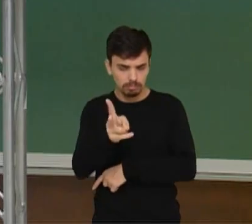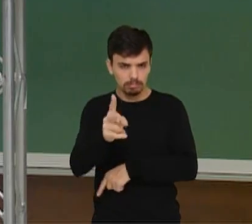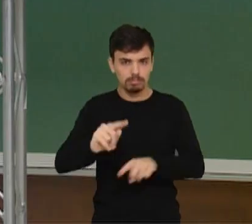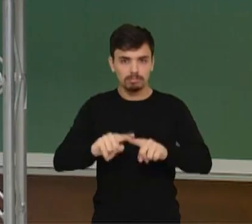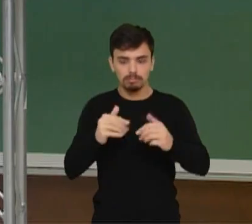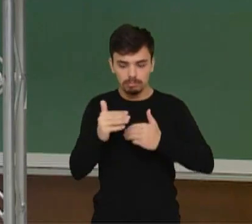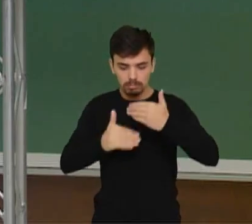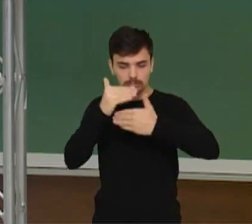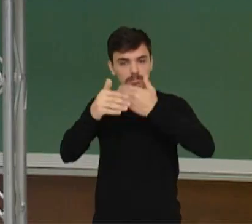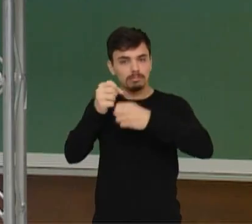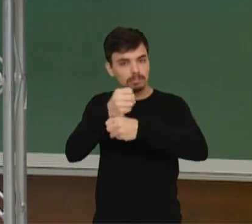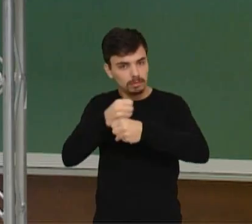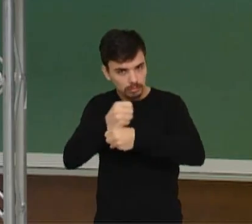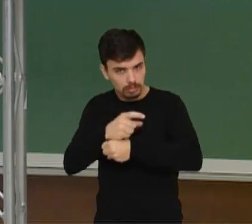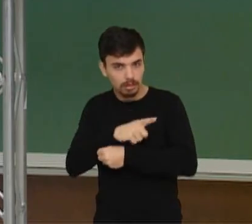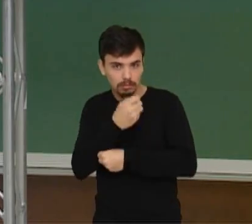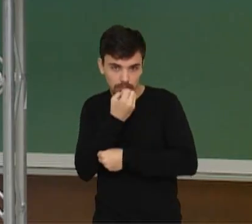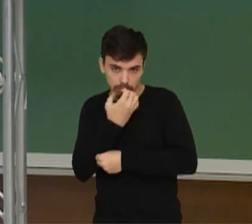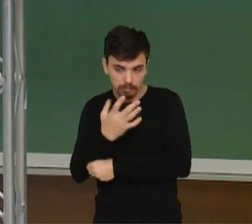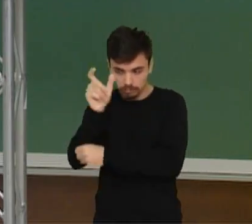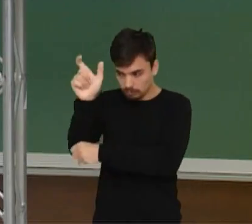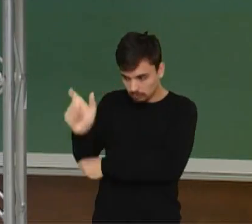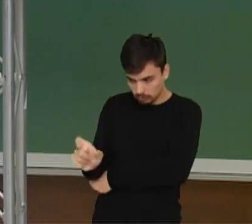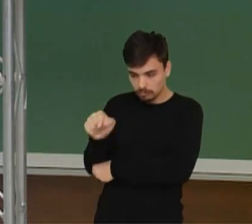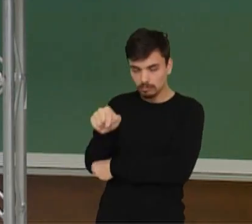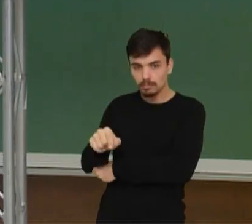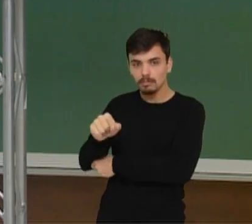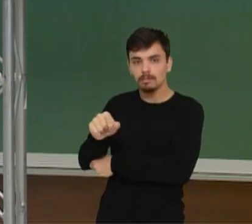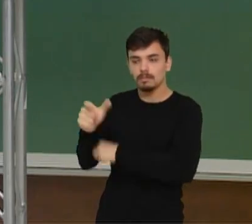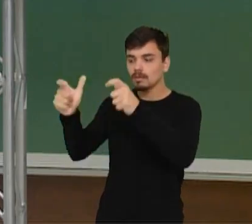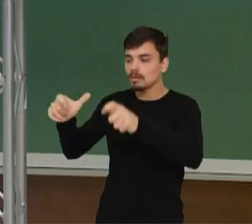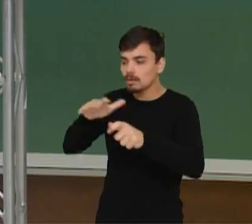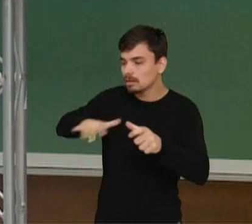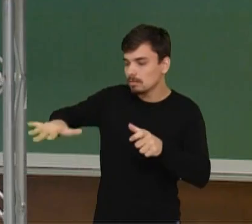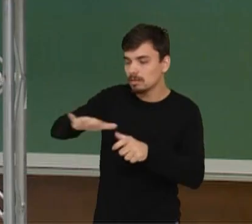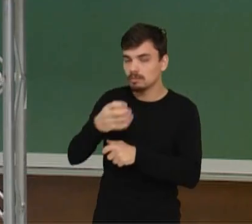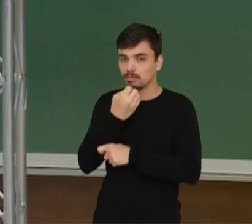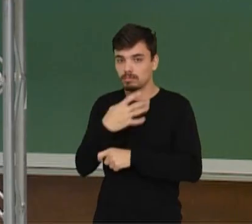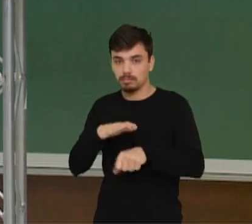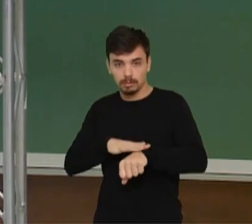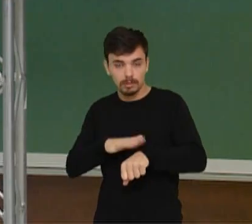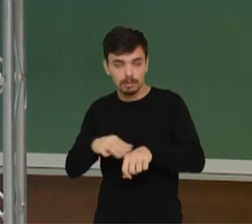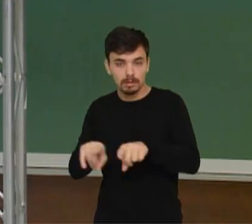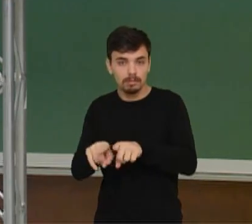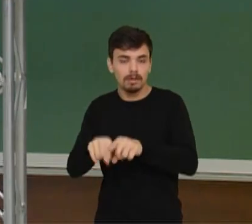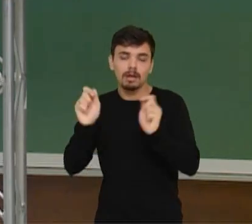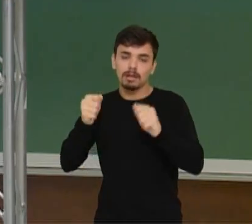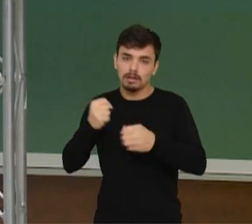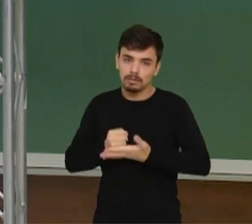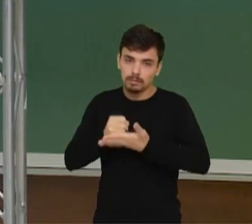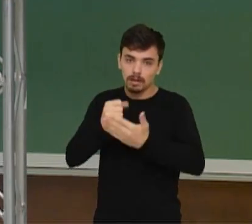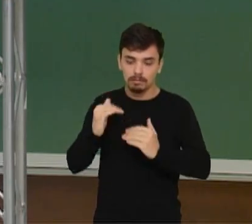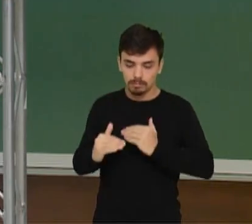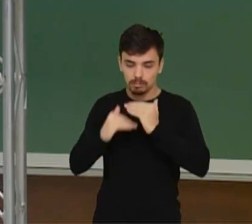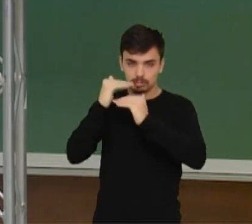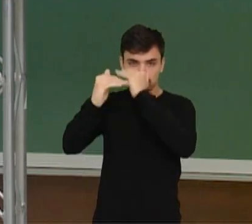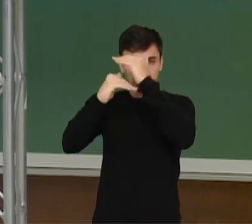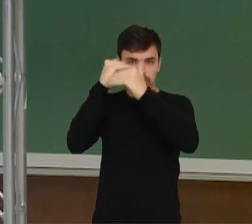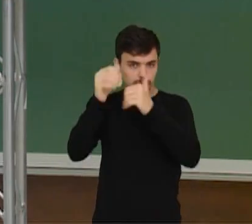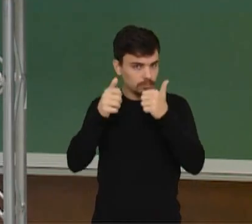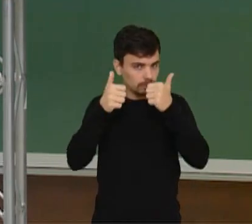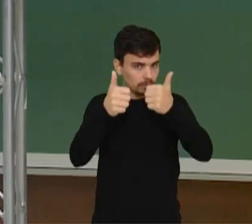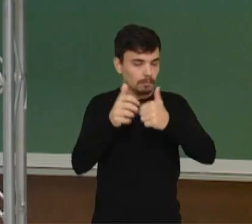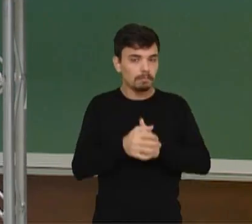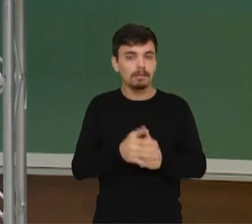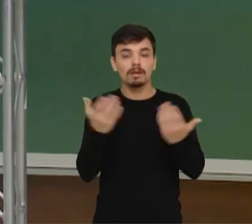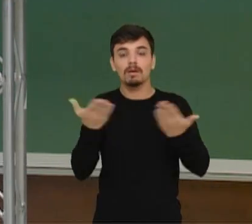passar do tempo, se ela trouxer alguma vantagem para o indivíduo, naquele ambiente, naquele momento, pode ser que ela ajude para a evolução, tá?